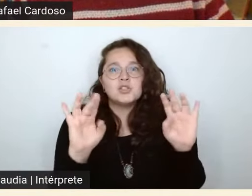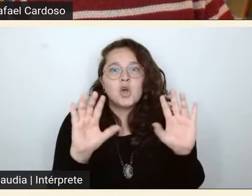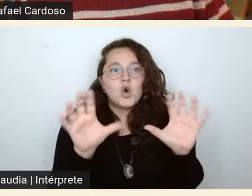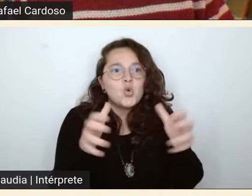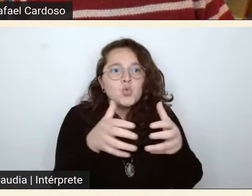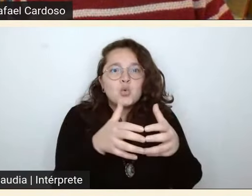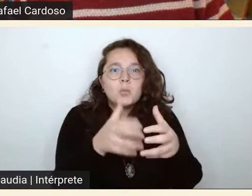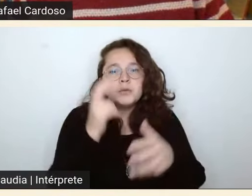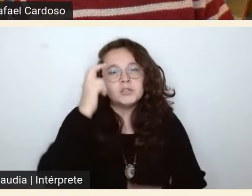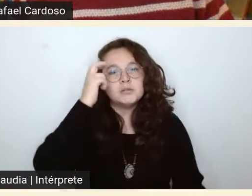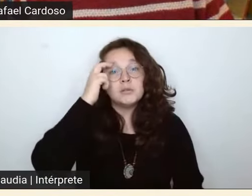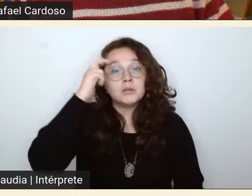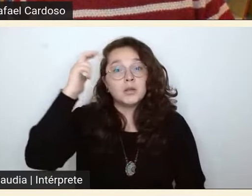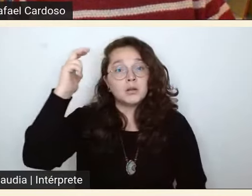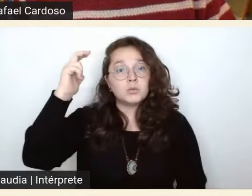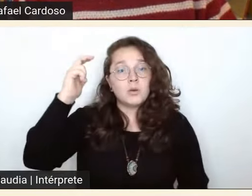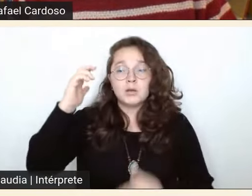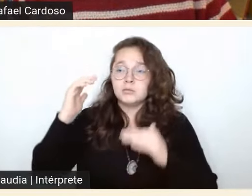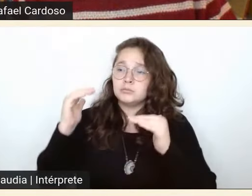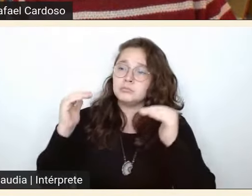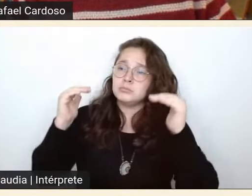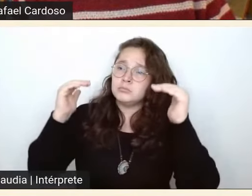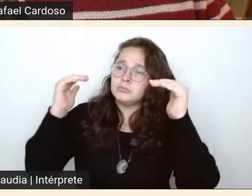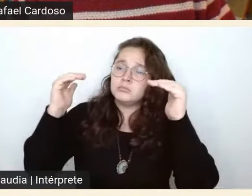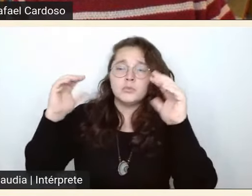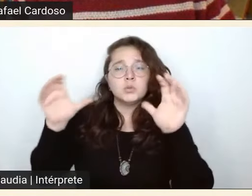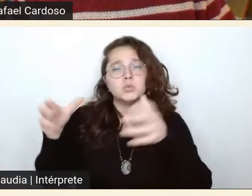de intelectuais,